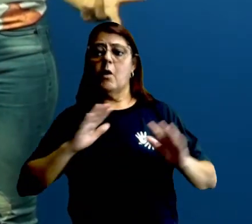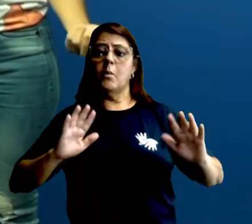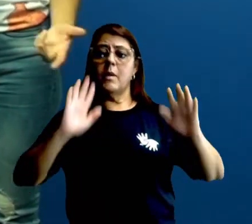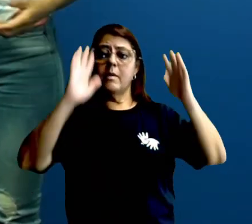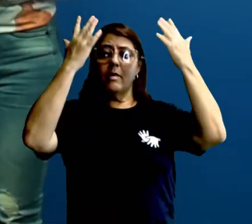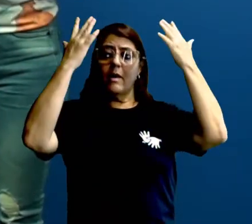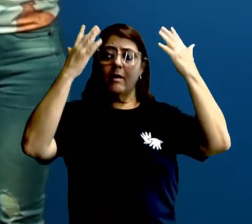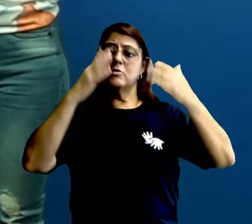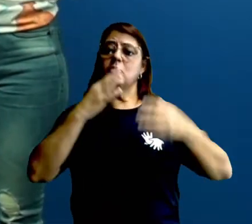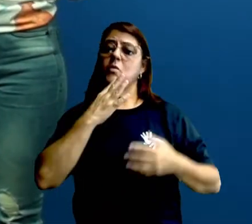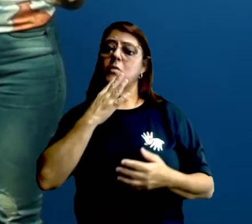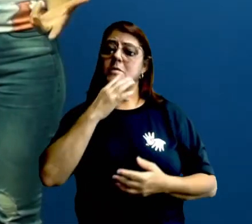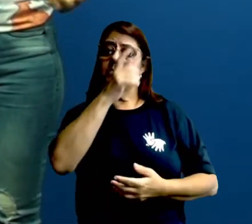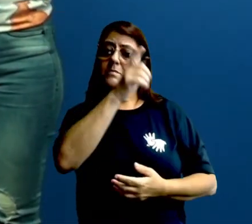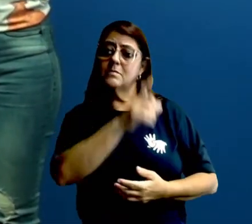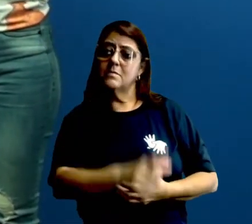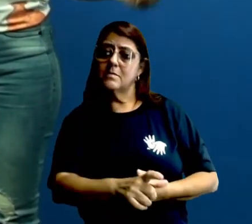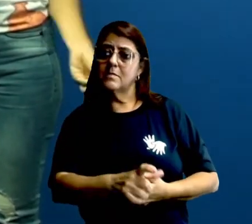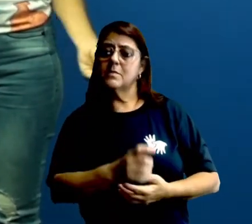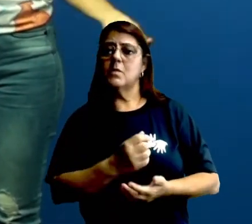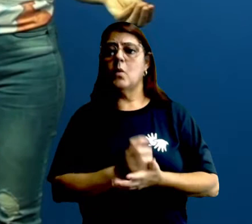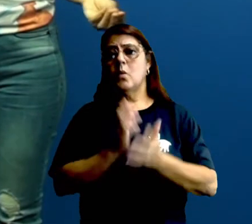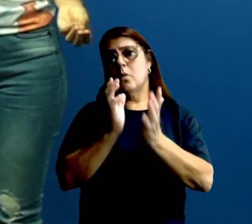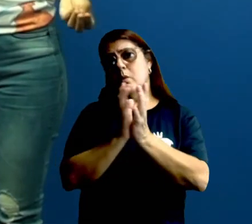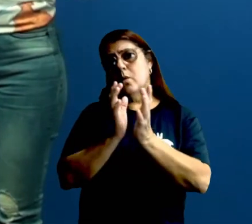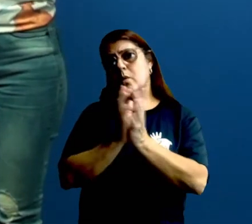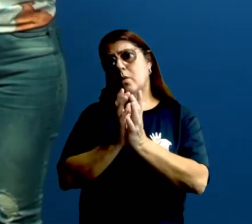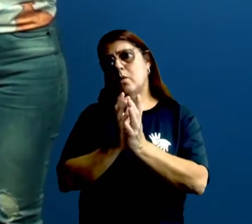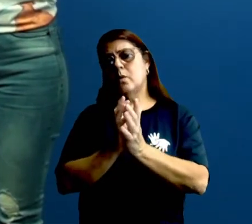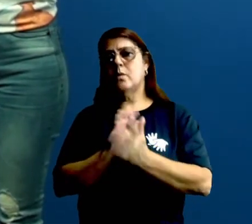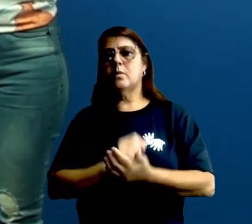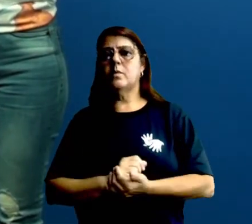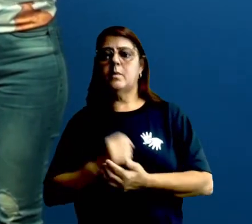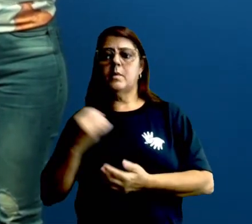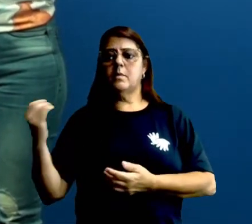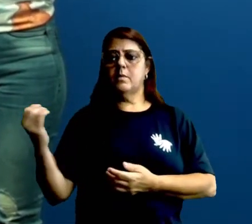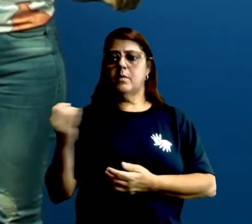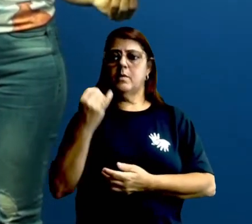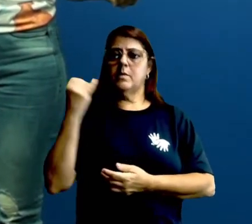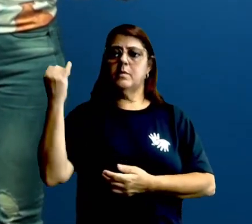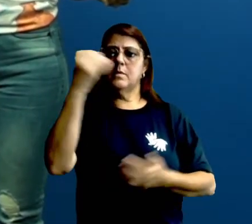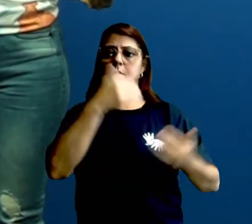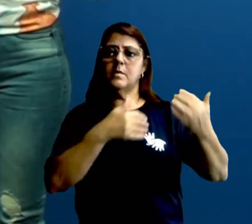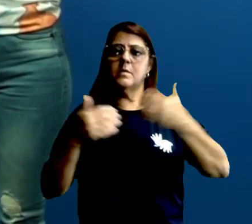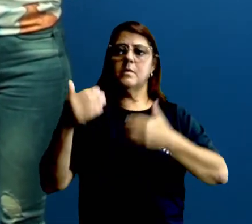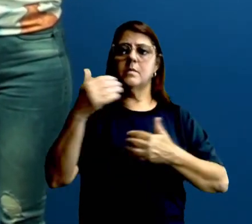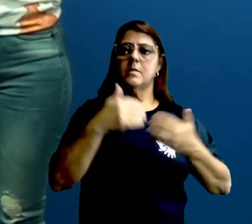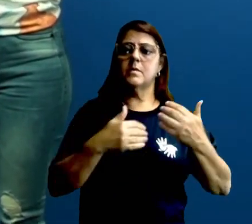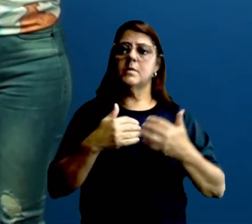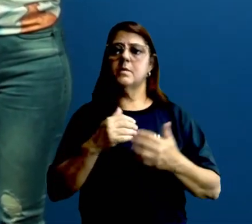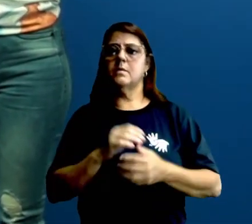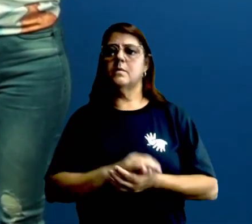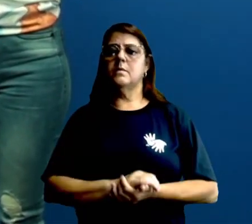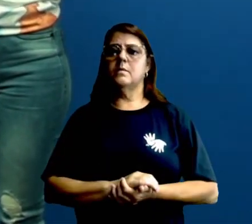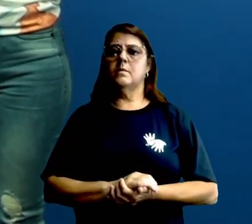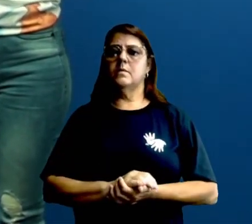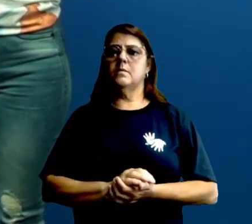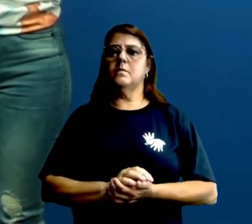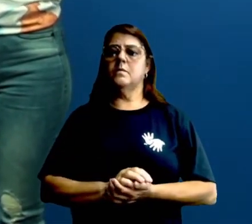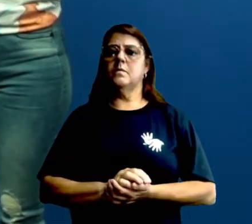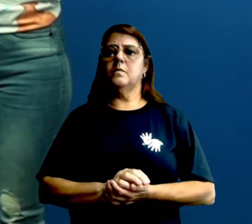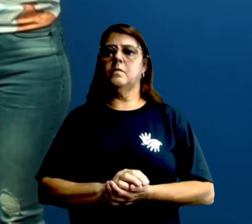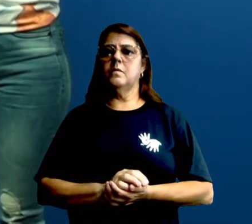a homenagem ou reconhecimento a pessoas ou grupos pela sua importância ou participação na